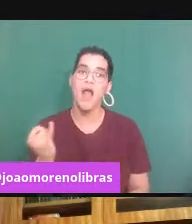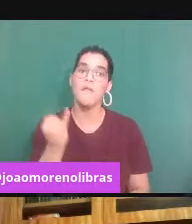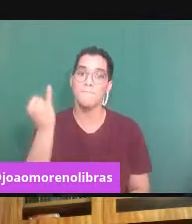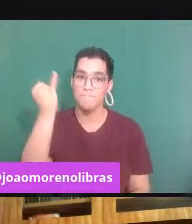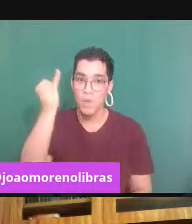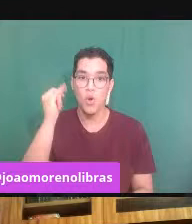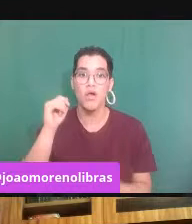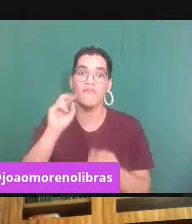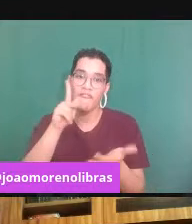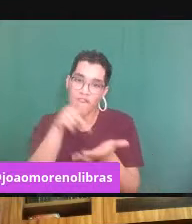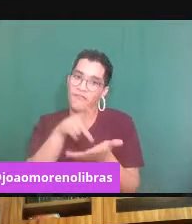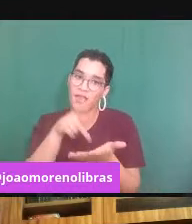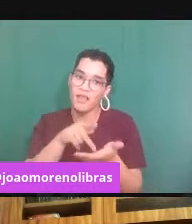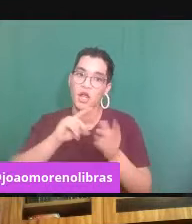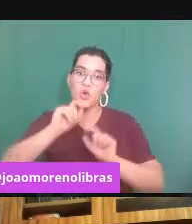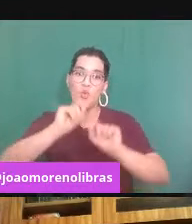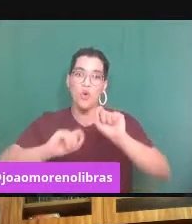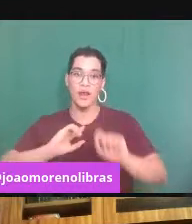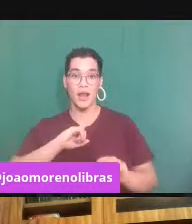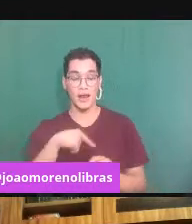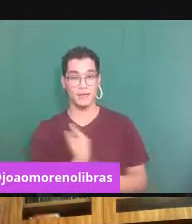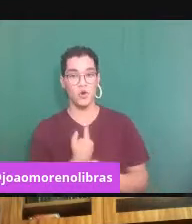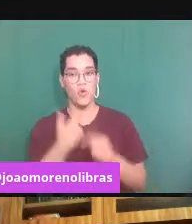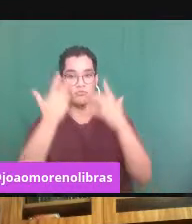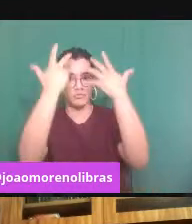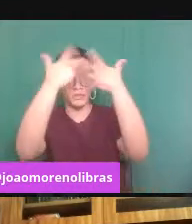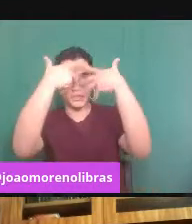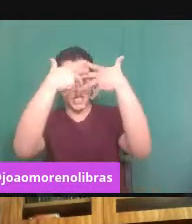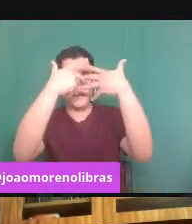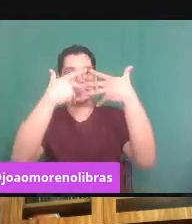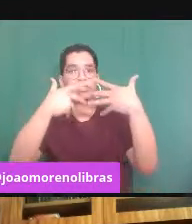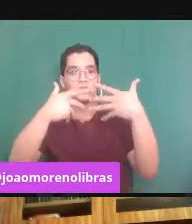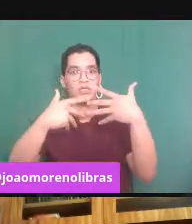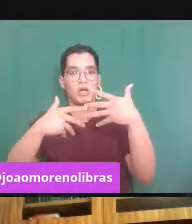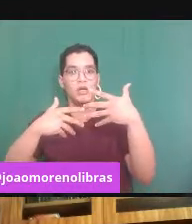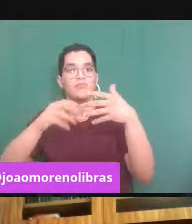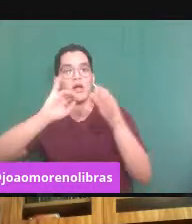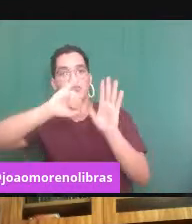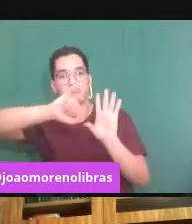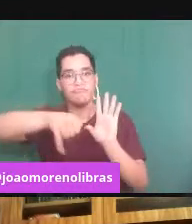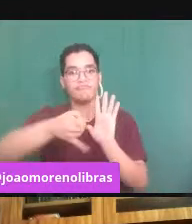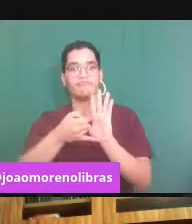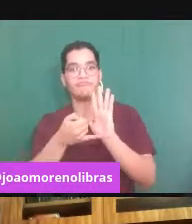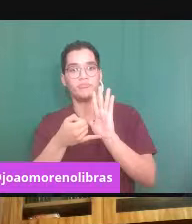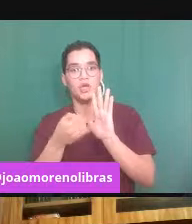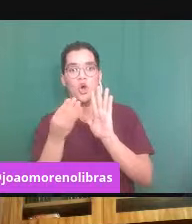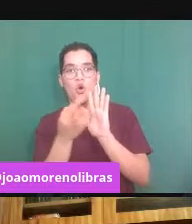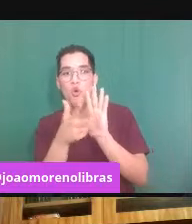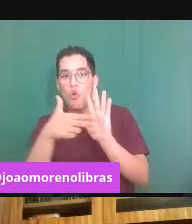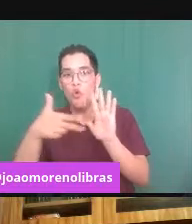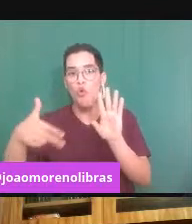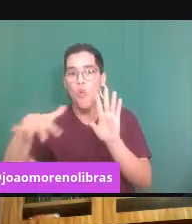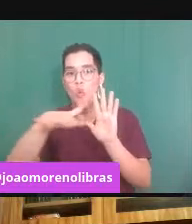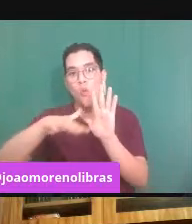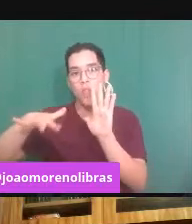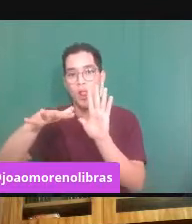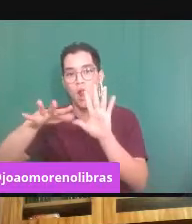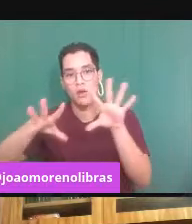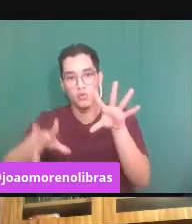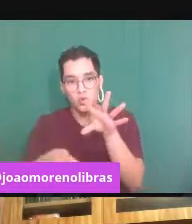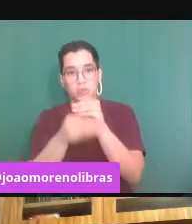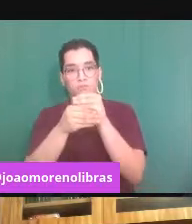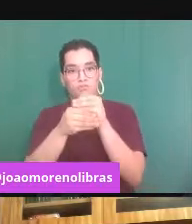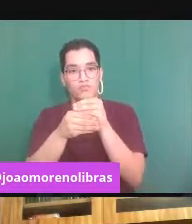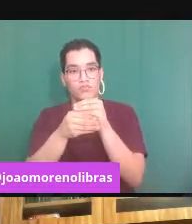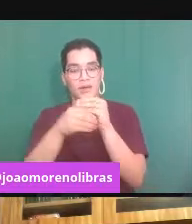nós também pensamos nesse escopo, né, do trabalho, nós temos que pensar também